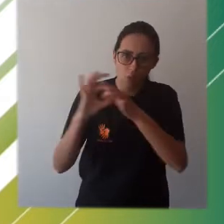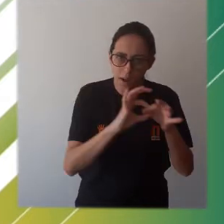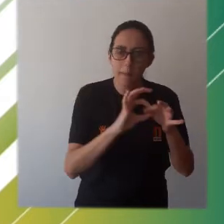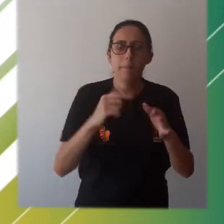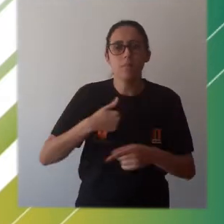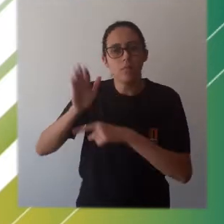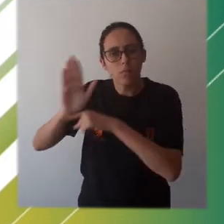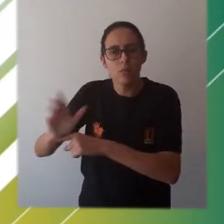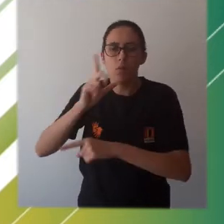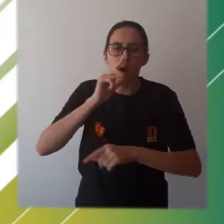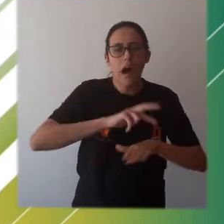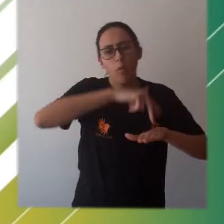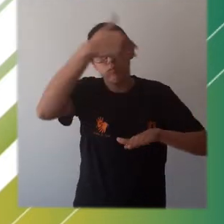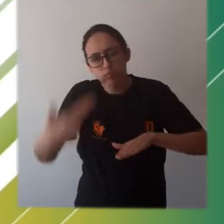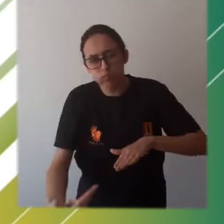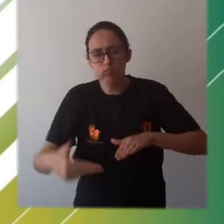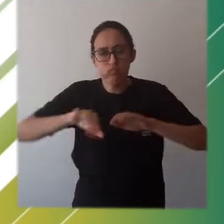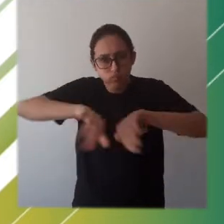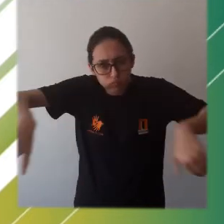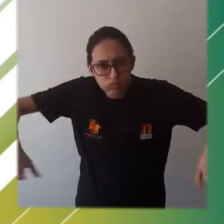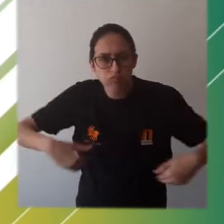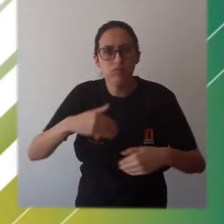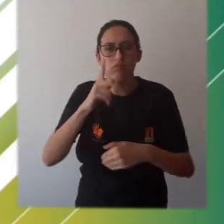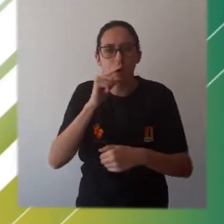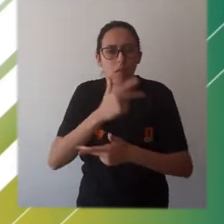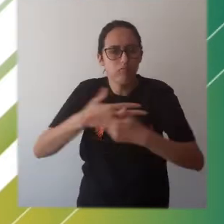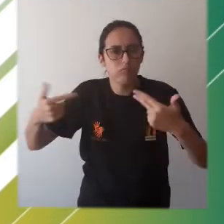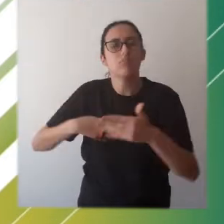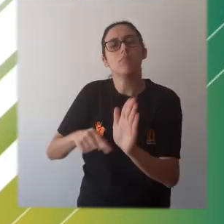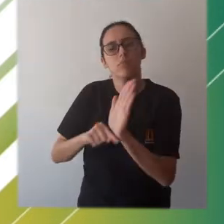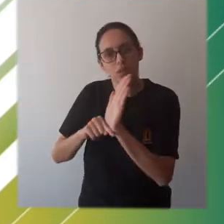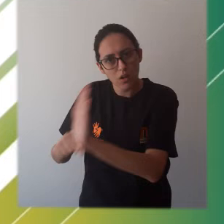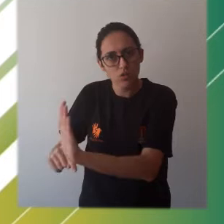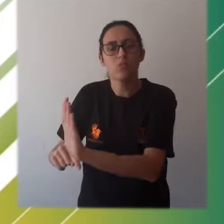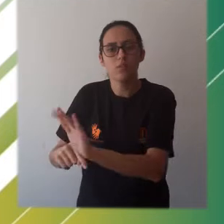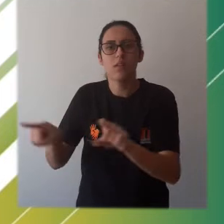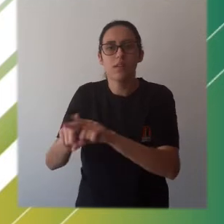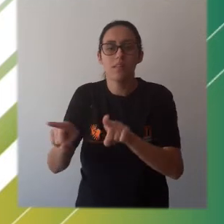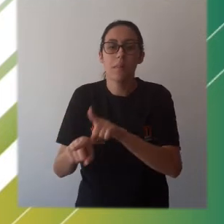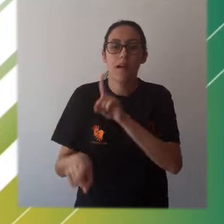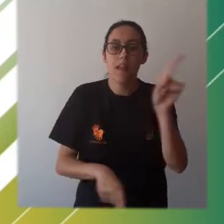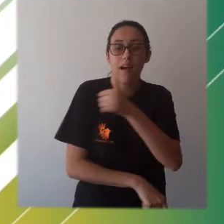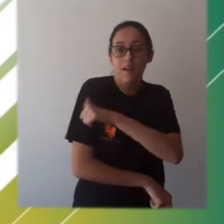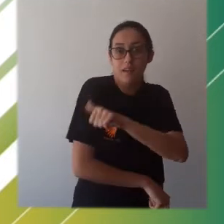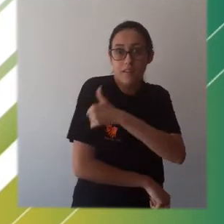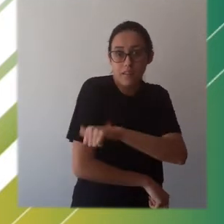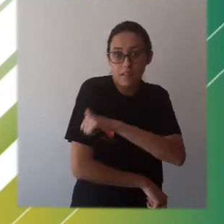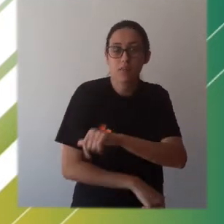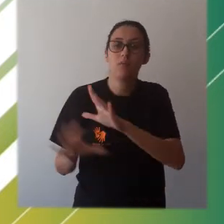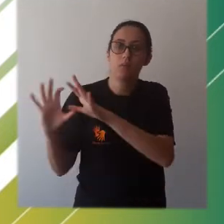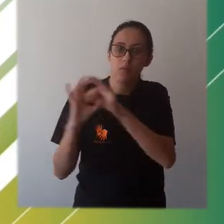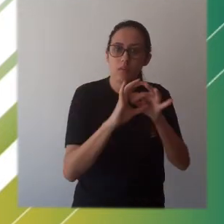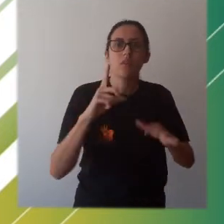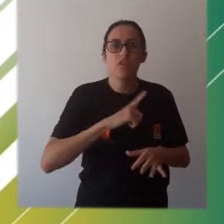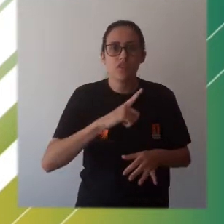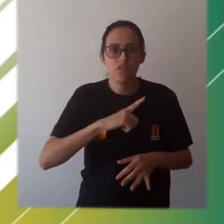saltos ornamentais, nado sincronizado e polo aquático, e fui gerente geral também junto da Arena Olímpica do Rio, onde nós